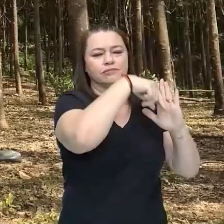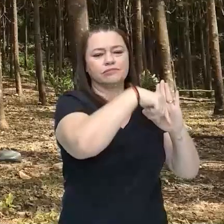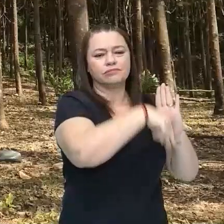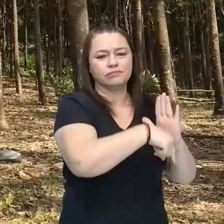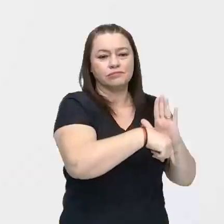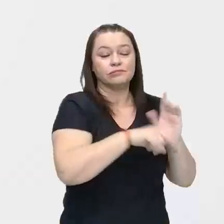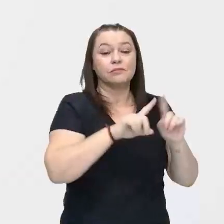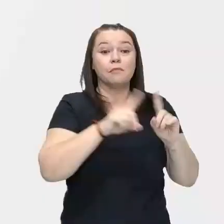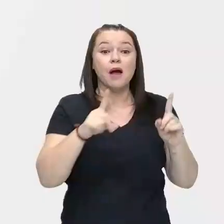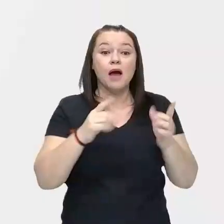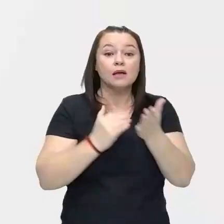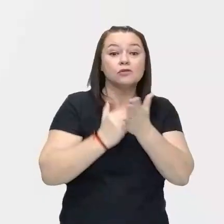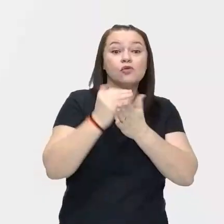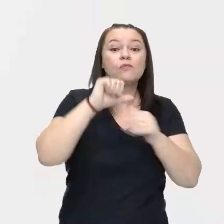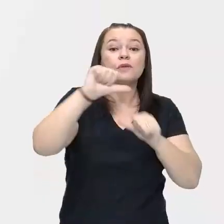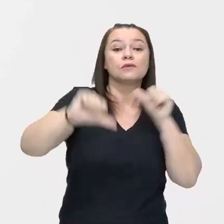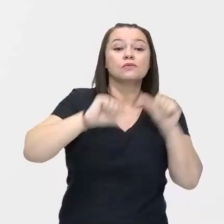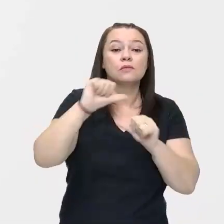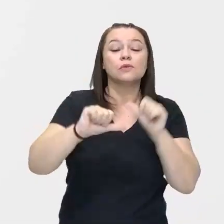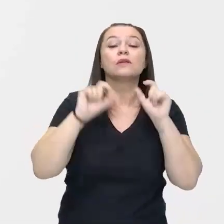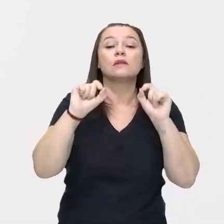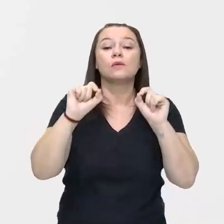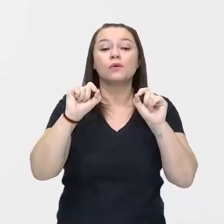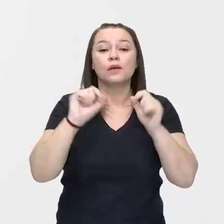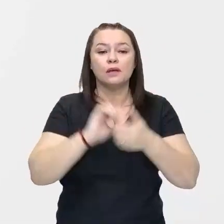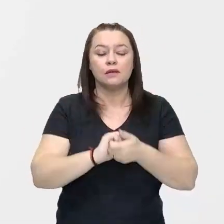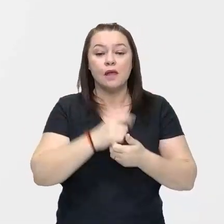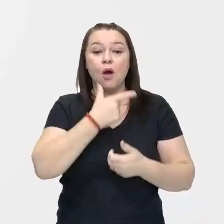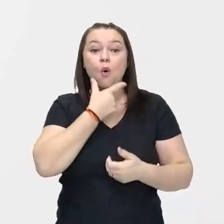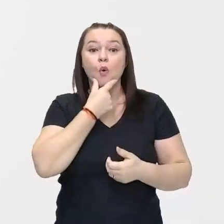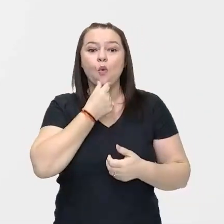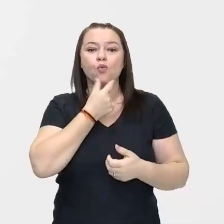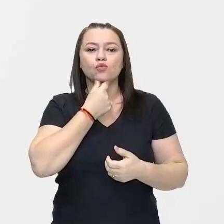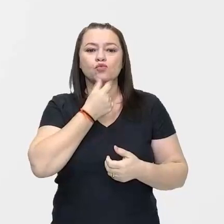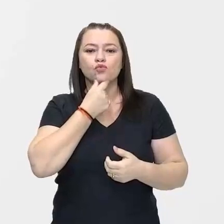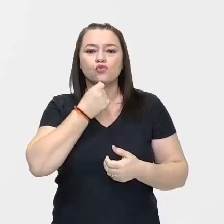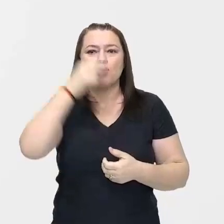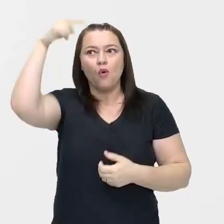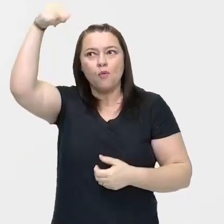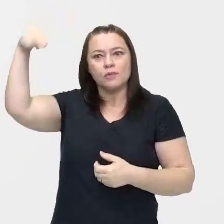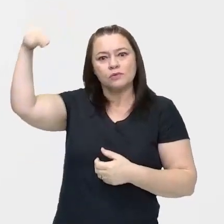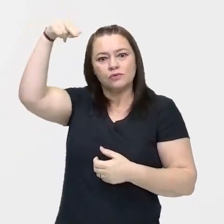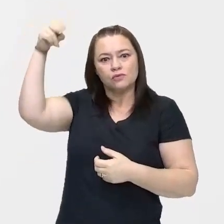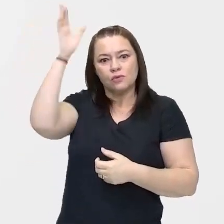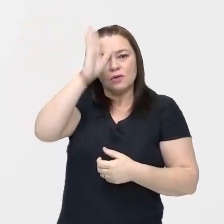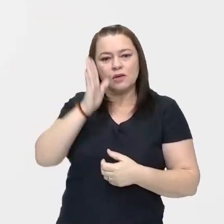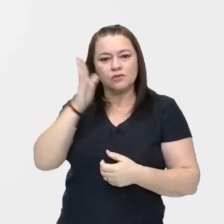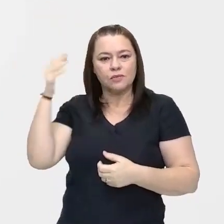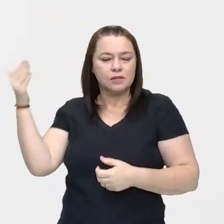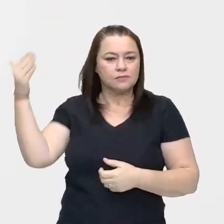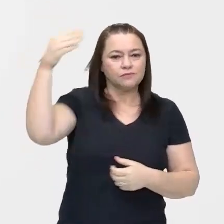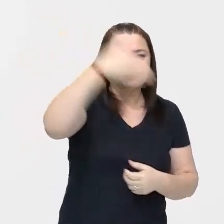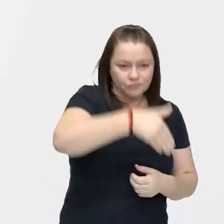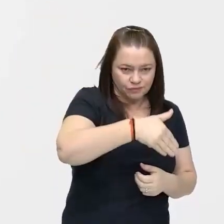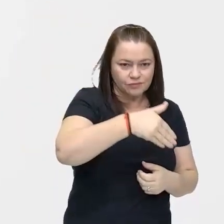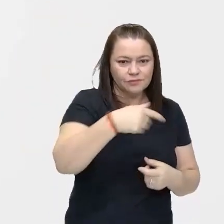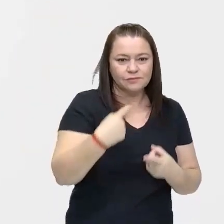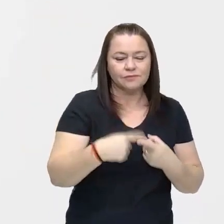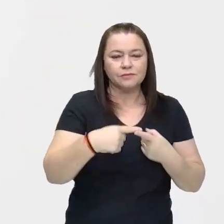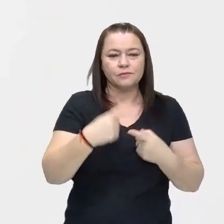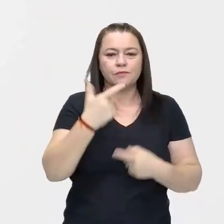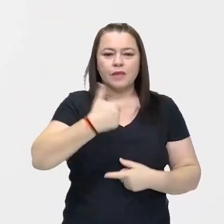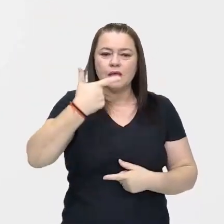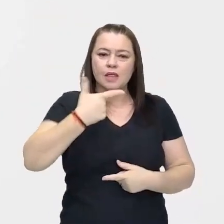isso. Olha aí na tela o que aconteceu. Os soldados da borracha. A Segunda Guerra Mundial fez com que o látex